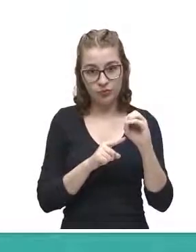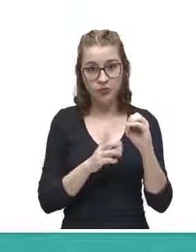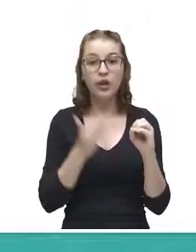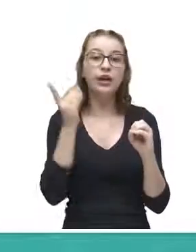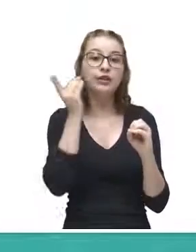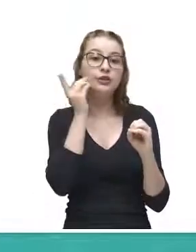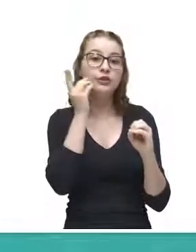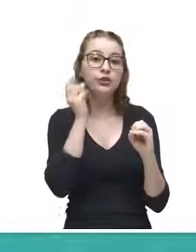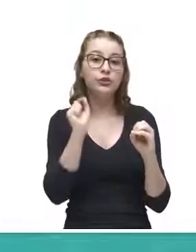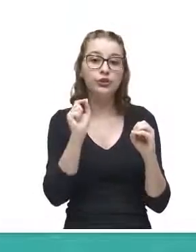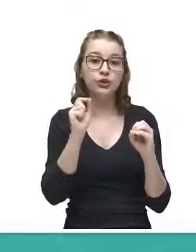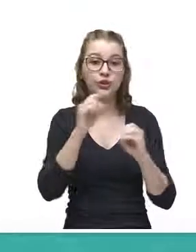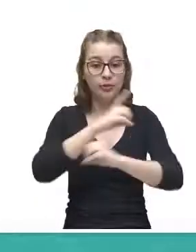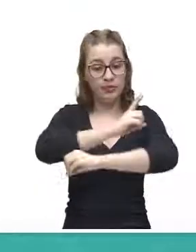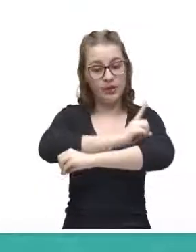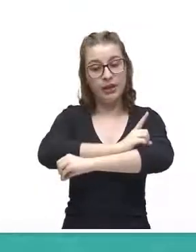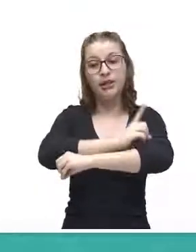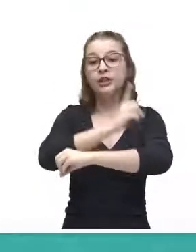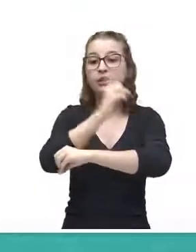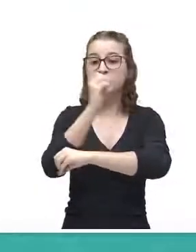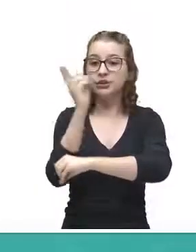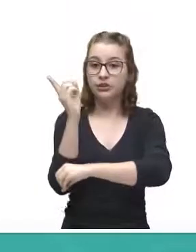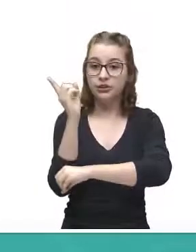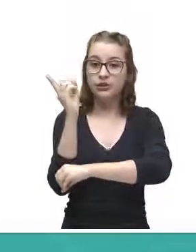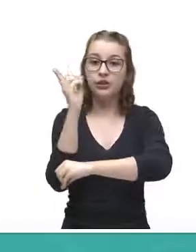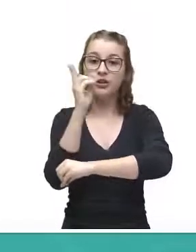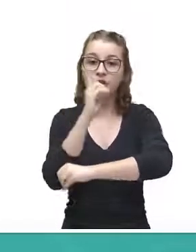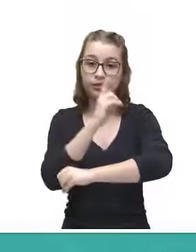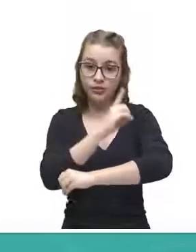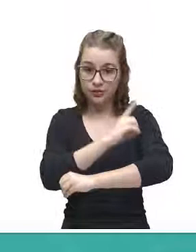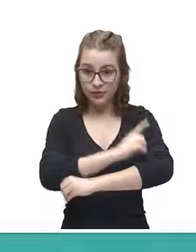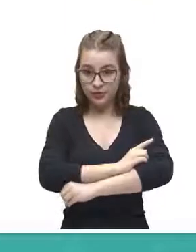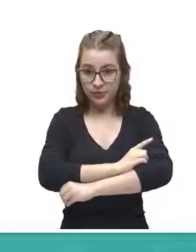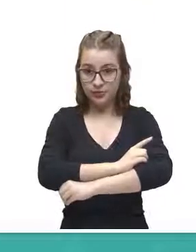dia e noite e vai durar